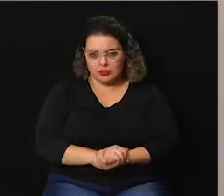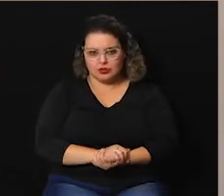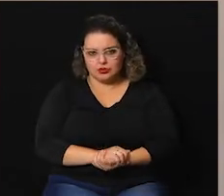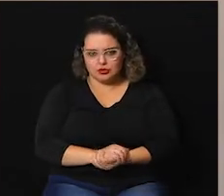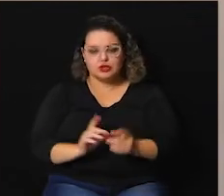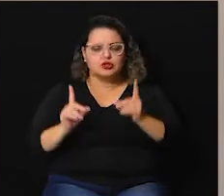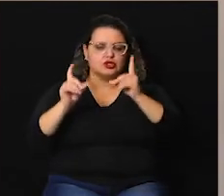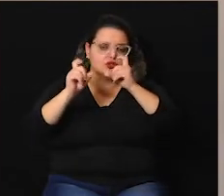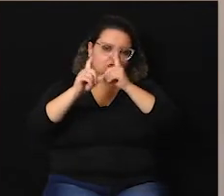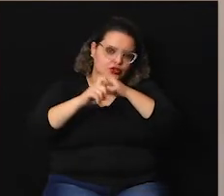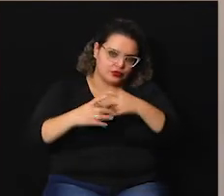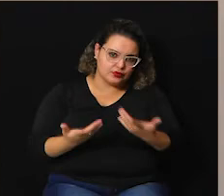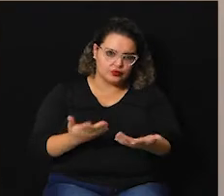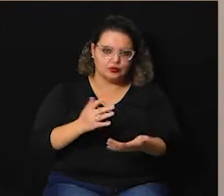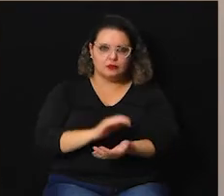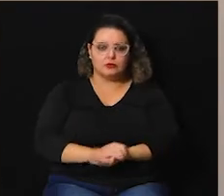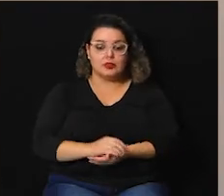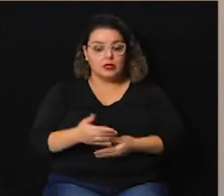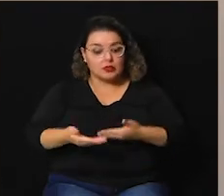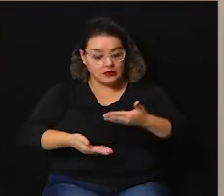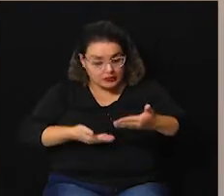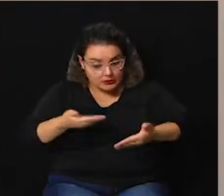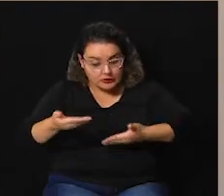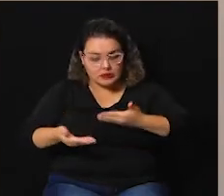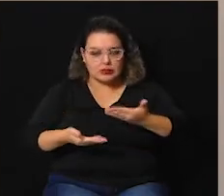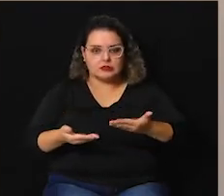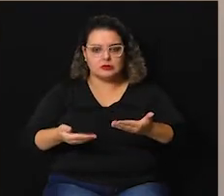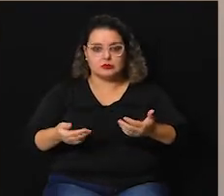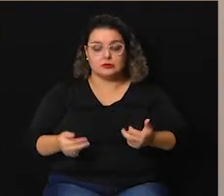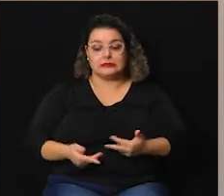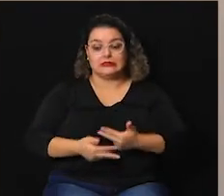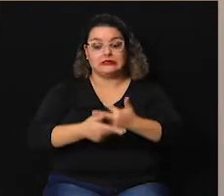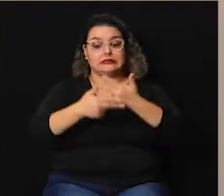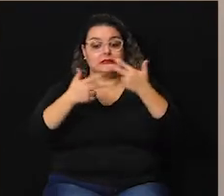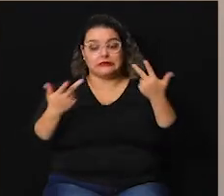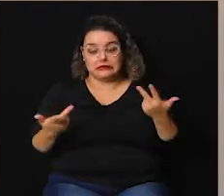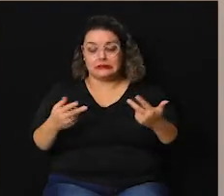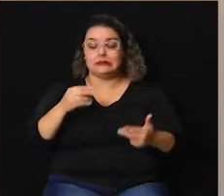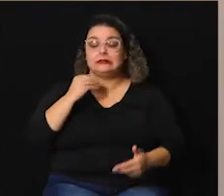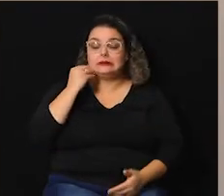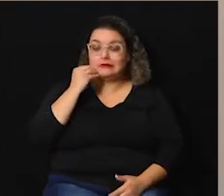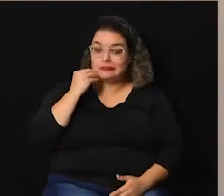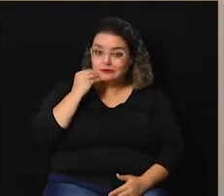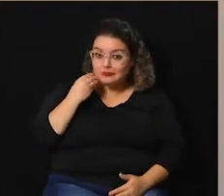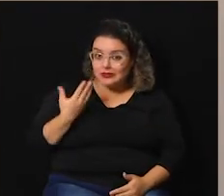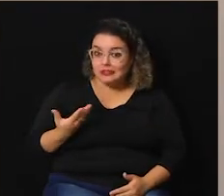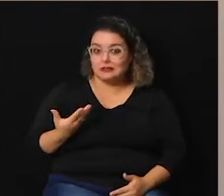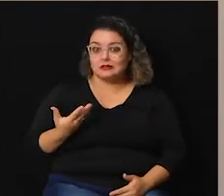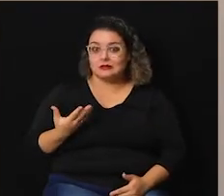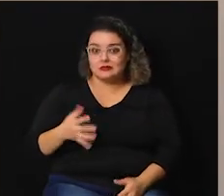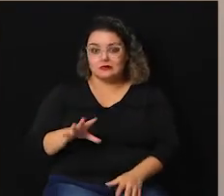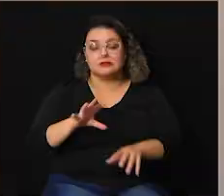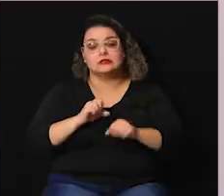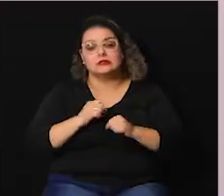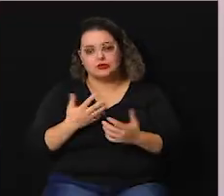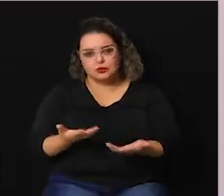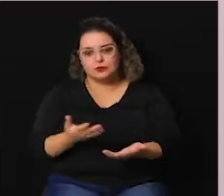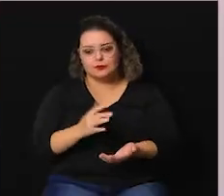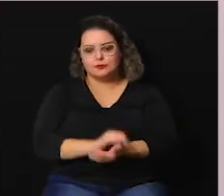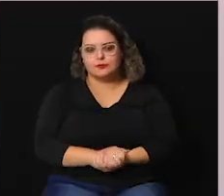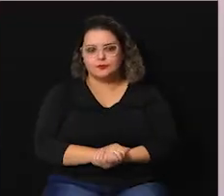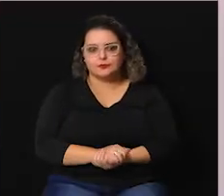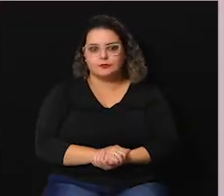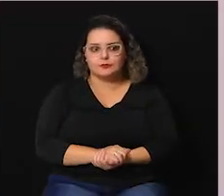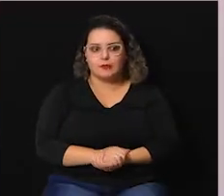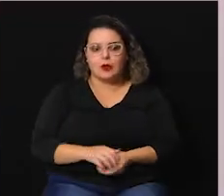que dificultam para que ele lide com essa novidade, com essa experiência que o acometeu. É